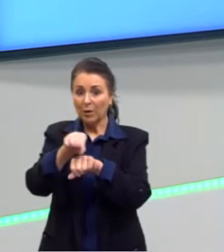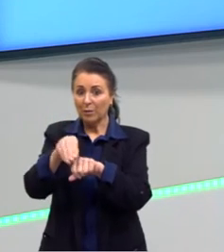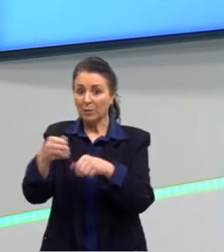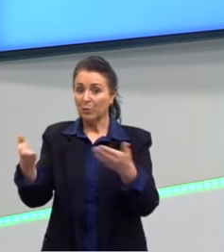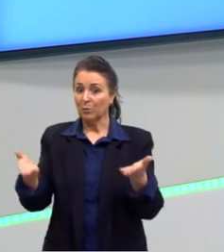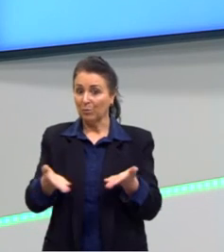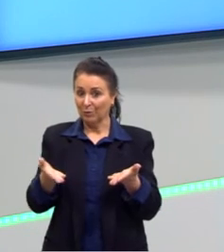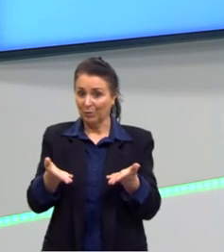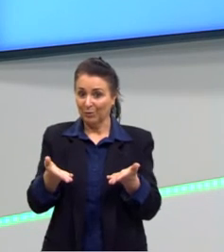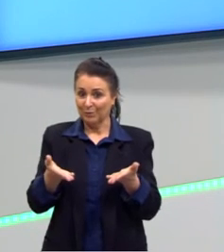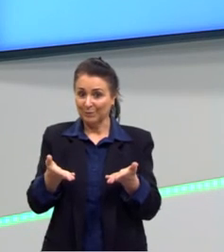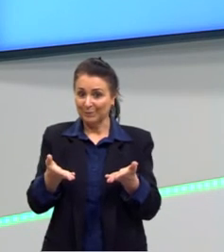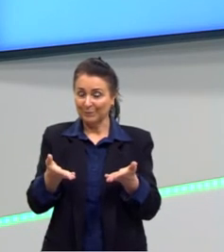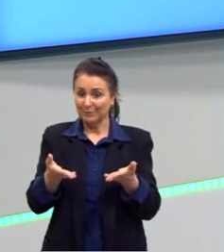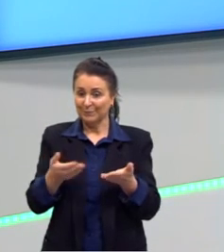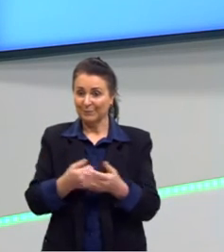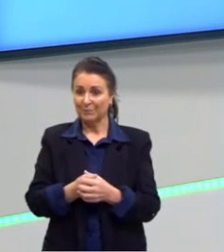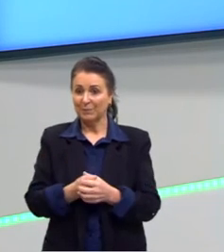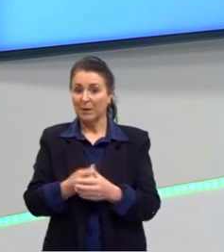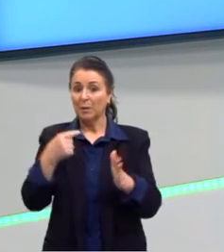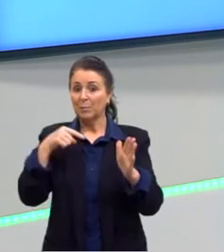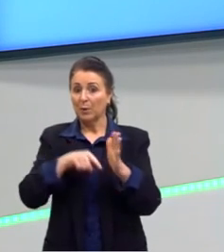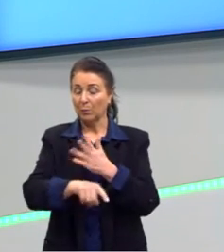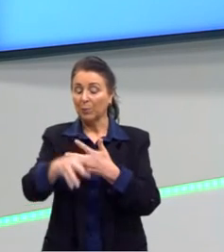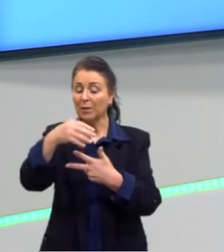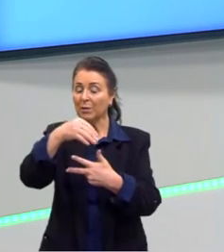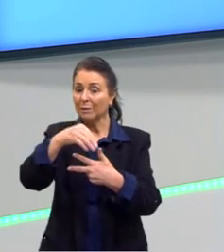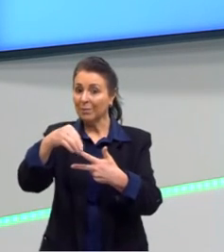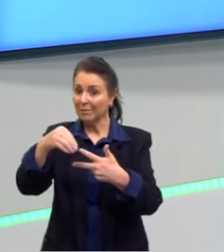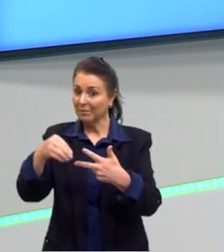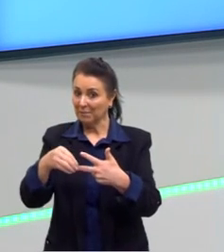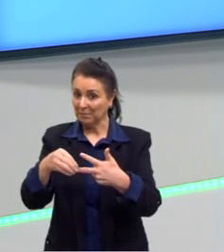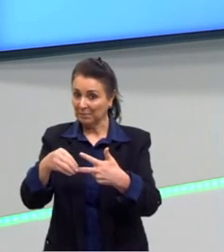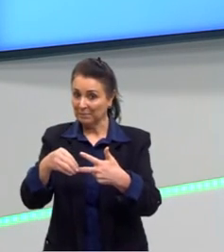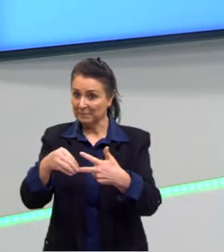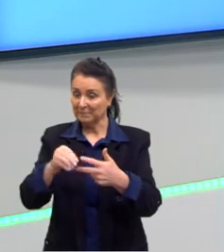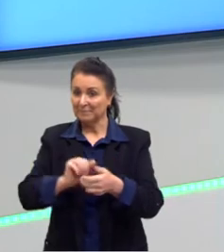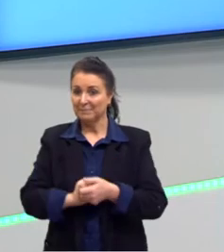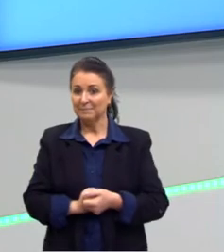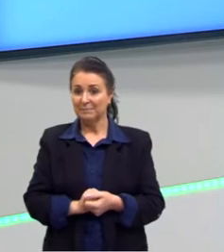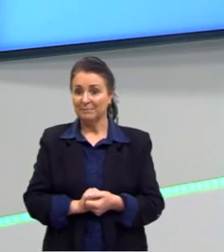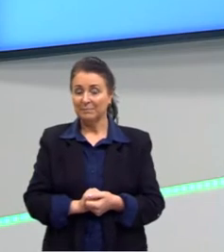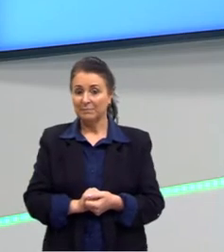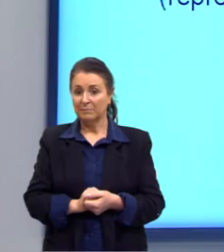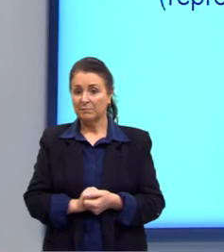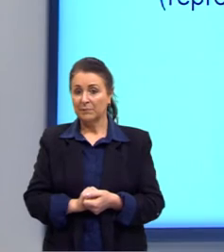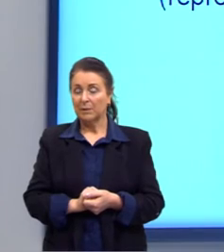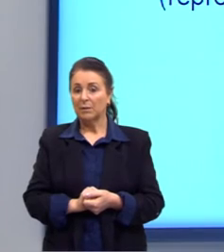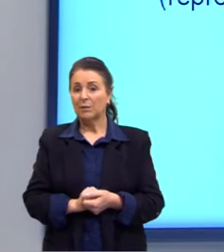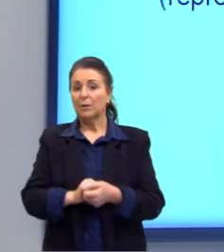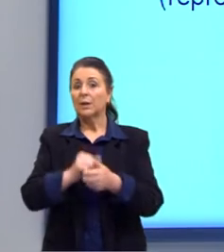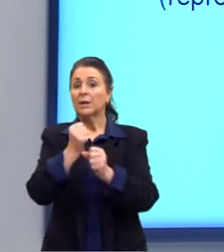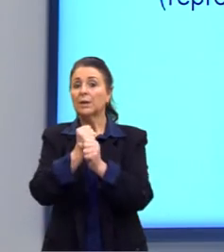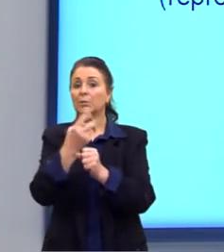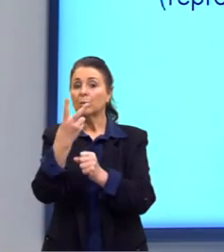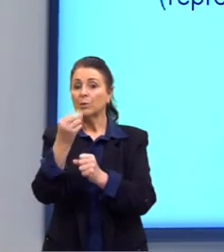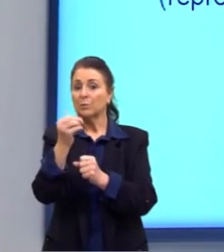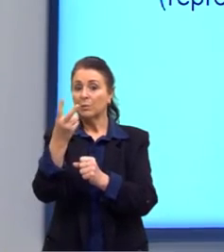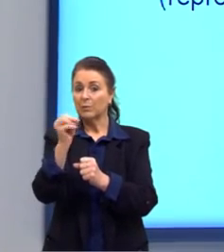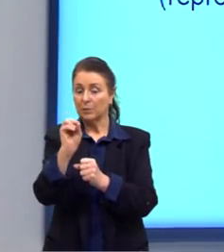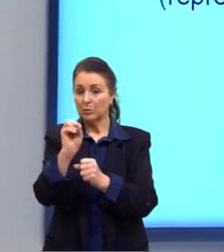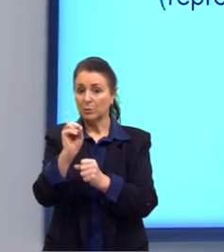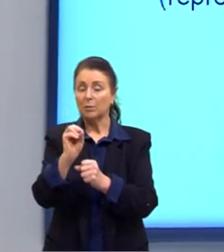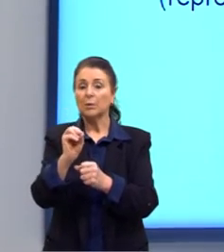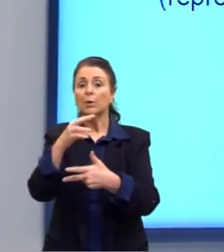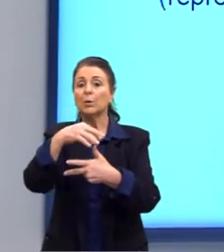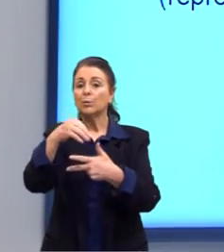hoje então vamos lá questão do Enem o Enem de 2020 gente não